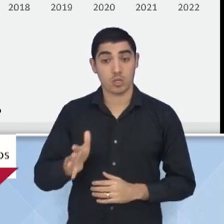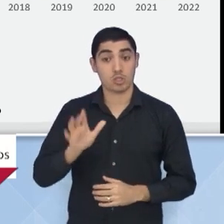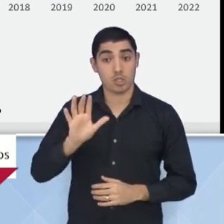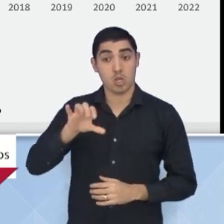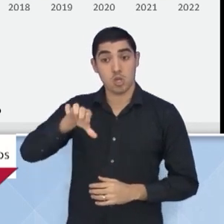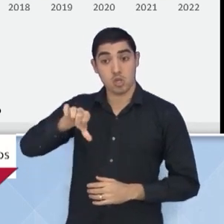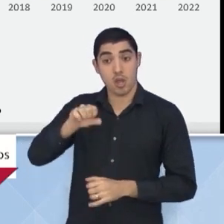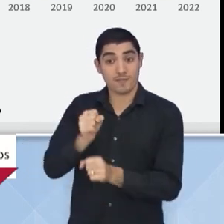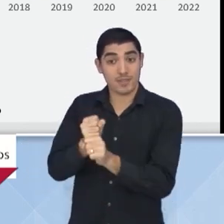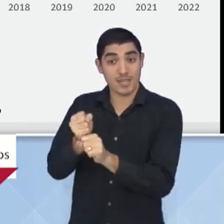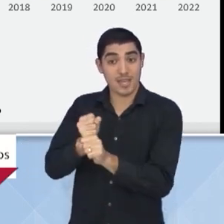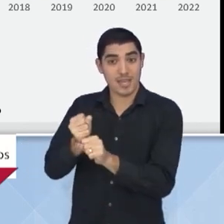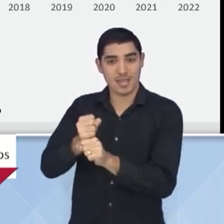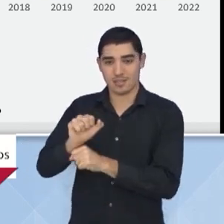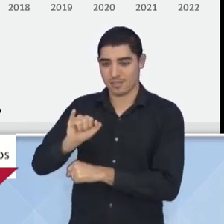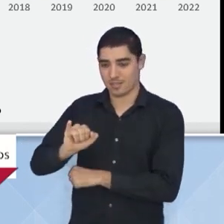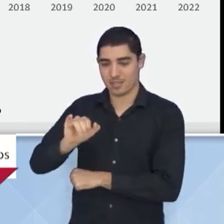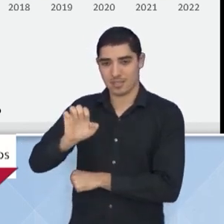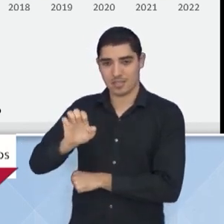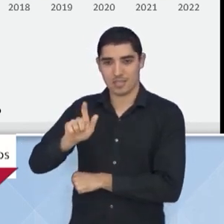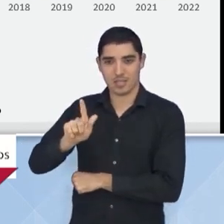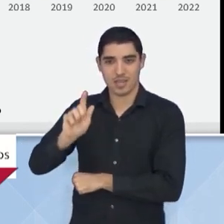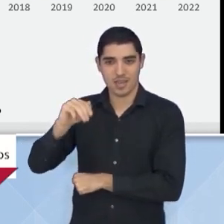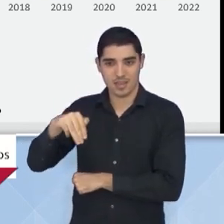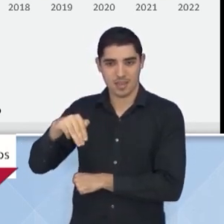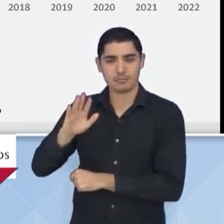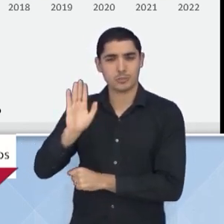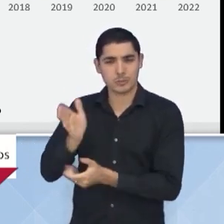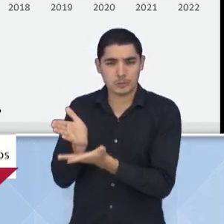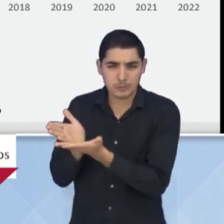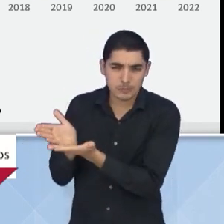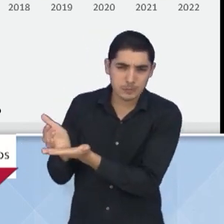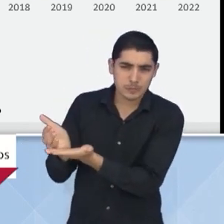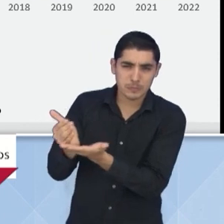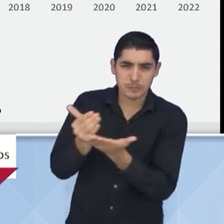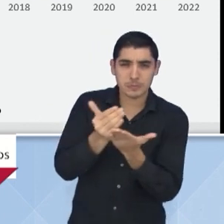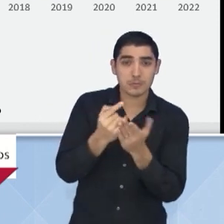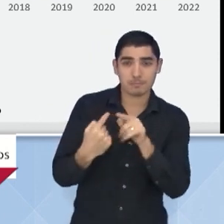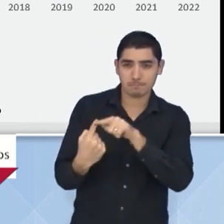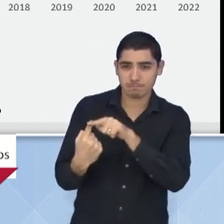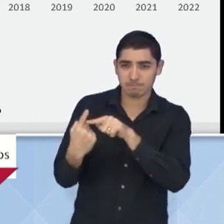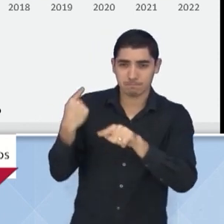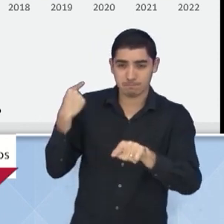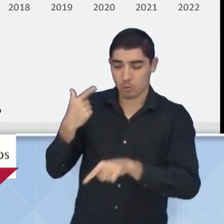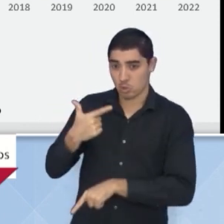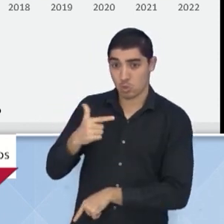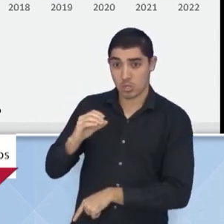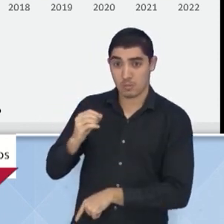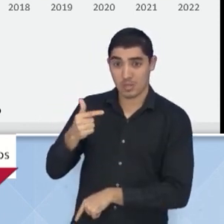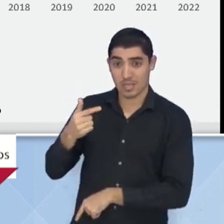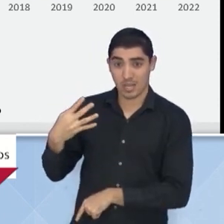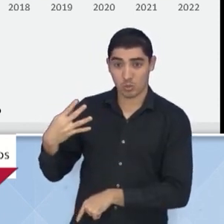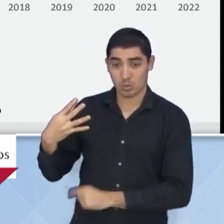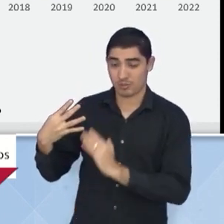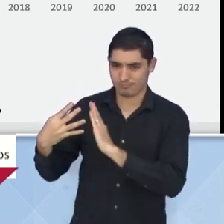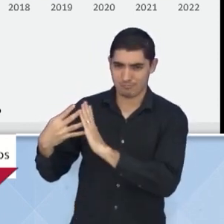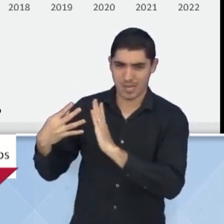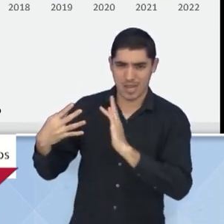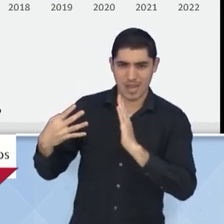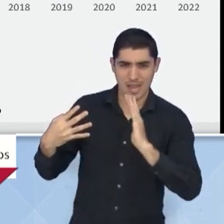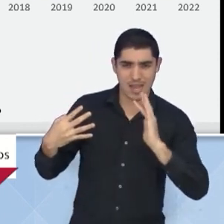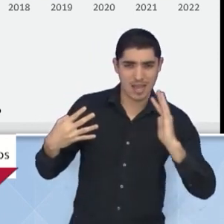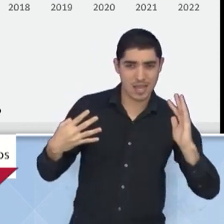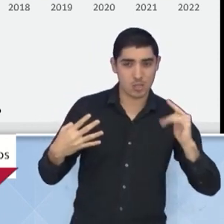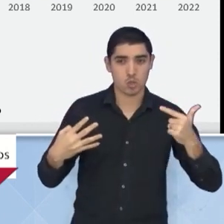de egm de coleta então a gente coletou desde o exercício de 2014 até o exercício